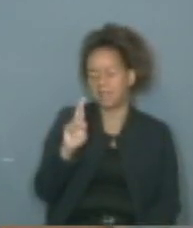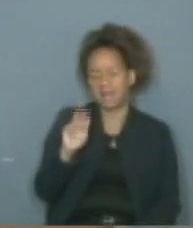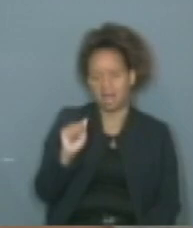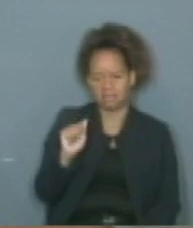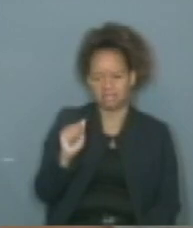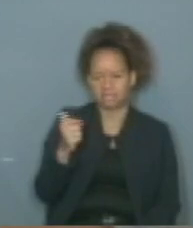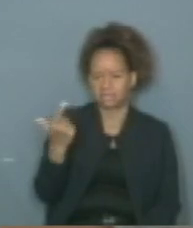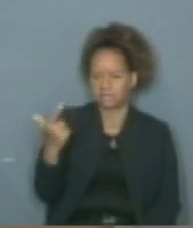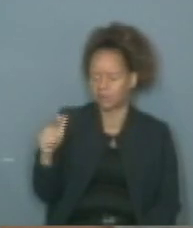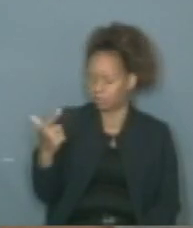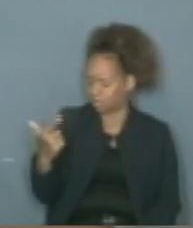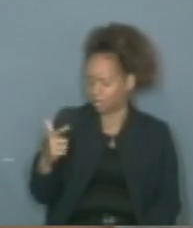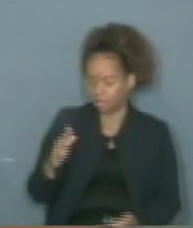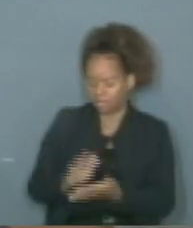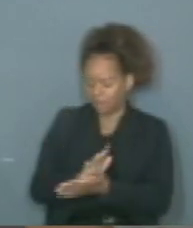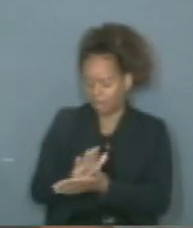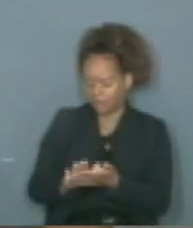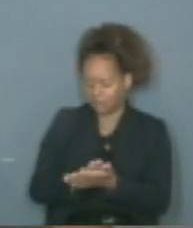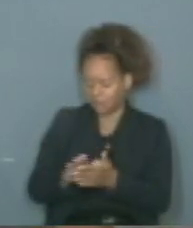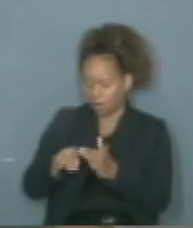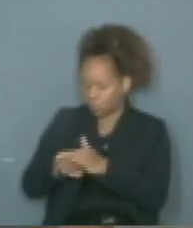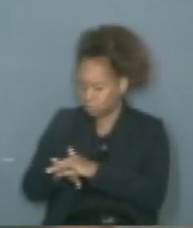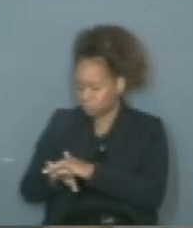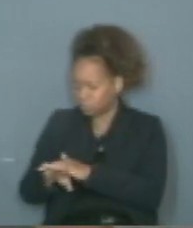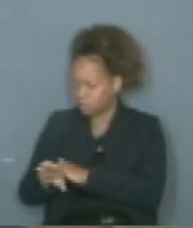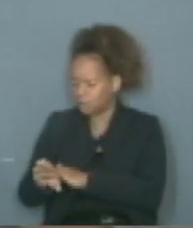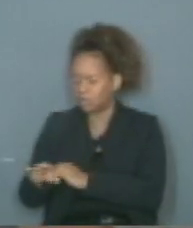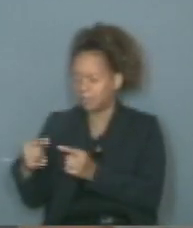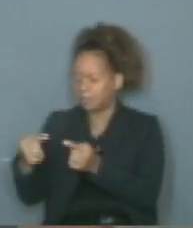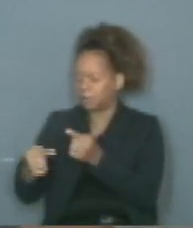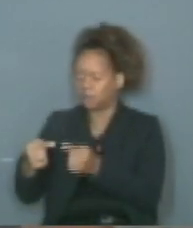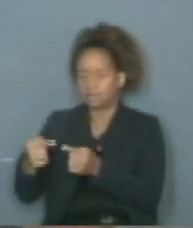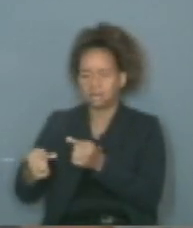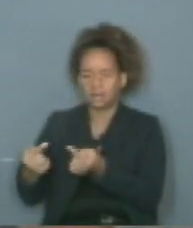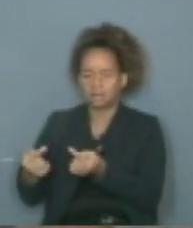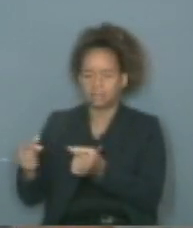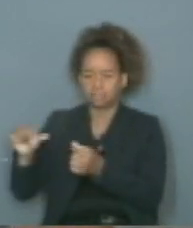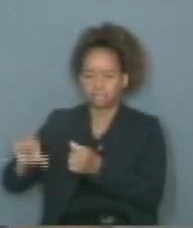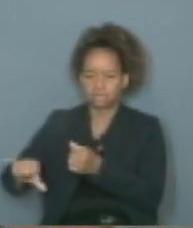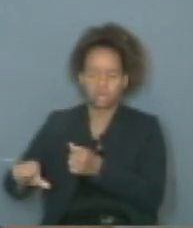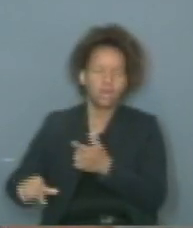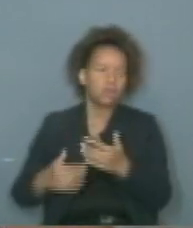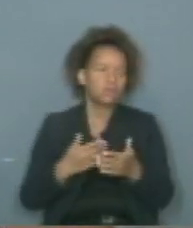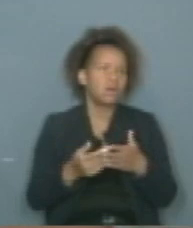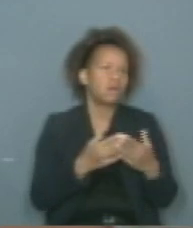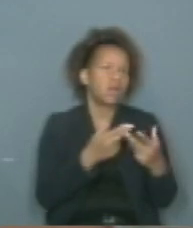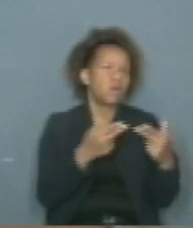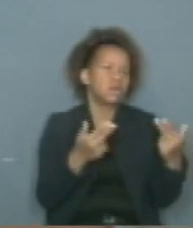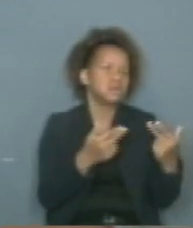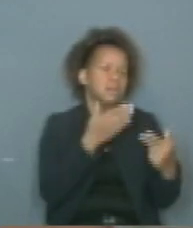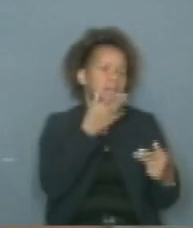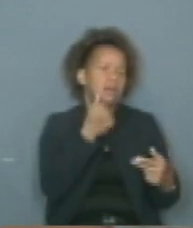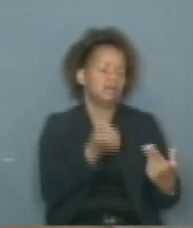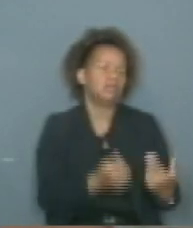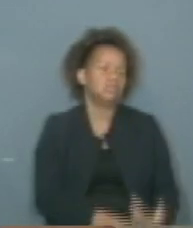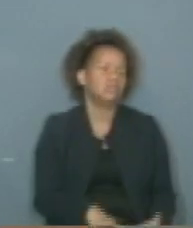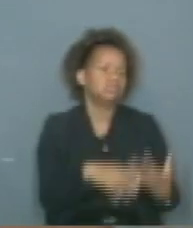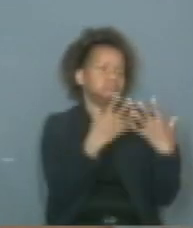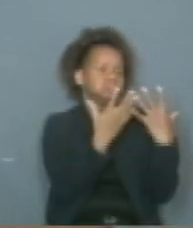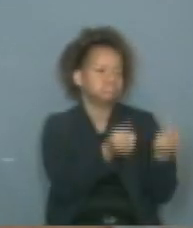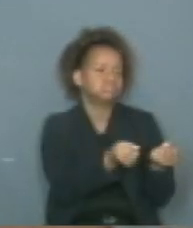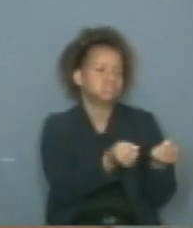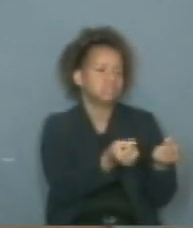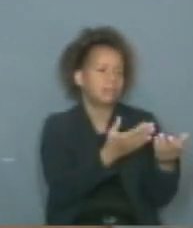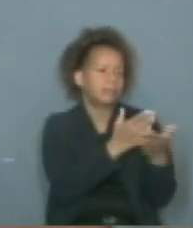tem nada e está acostumado à política do caos, quando tem qualquer coisinha melhor, a gente